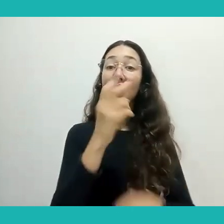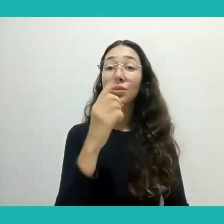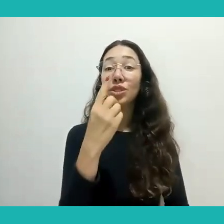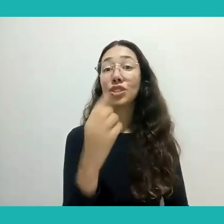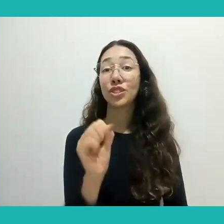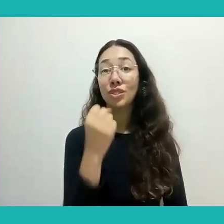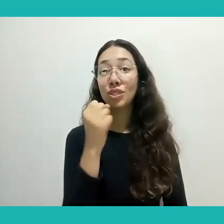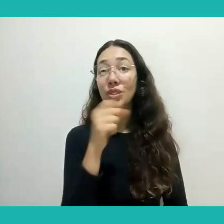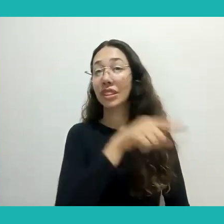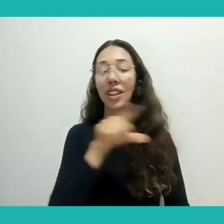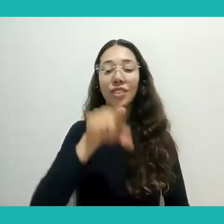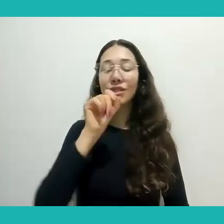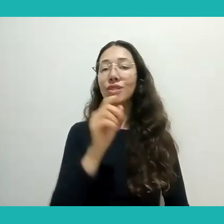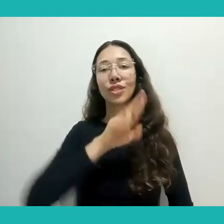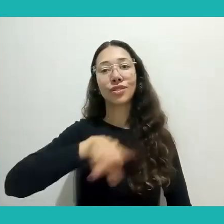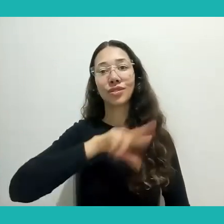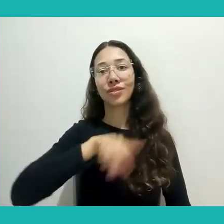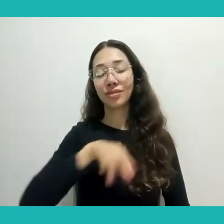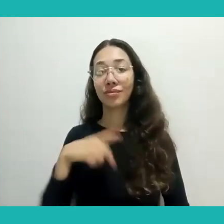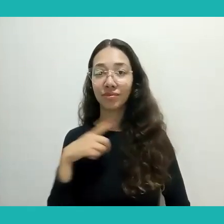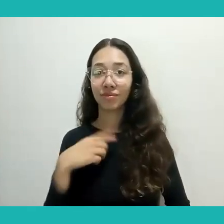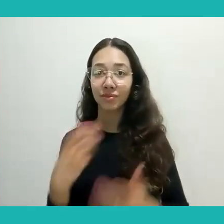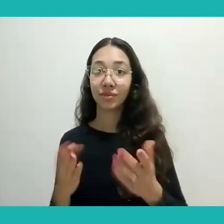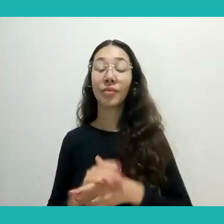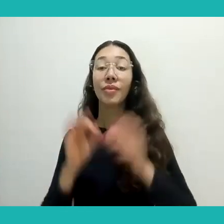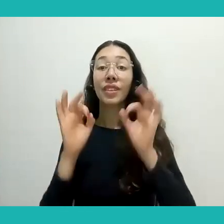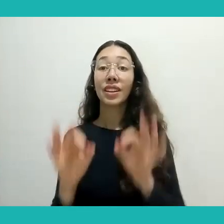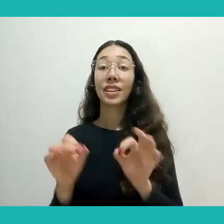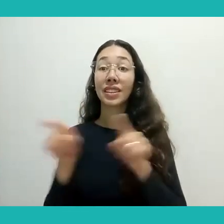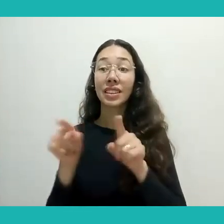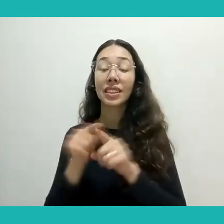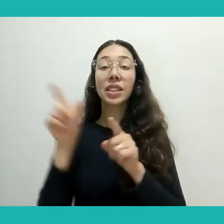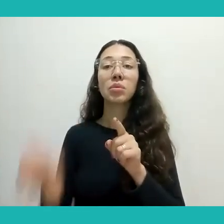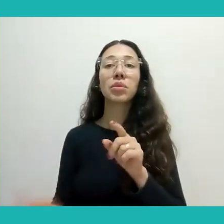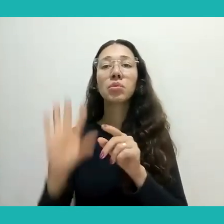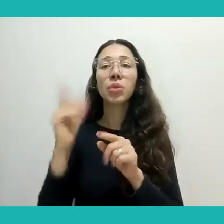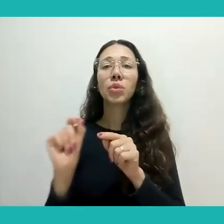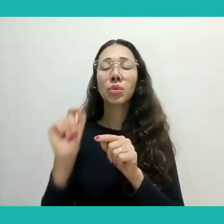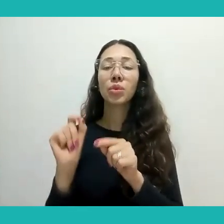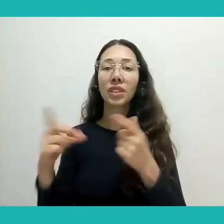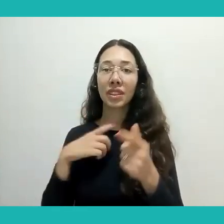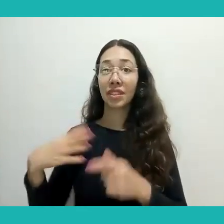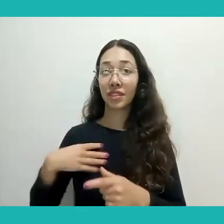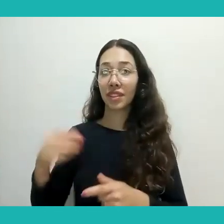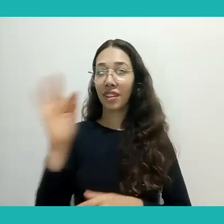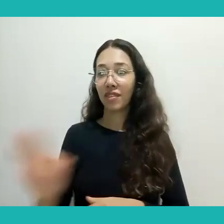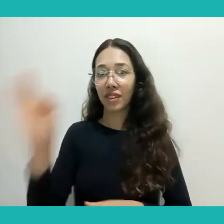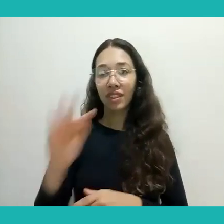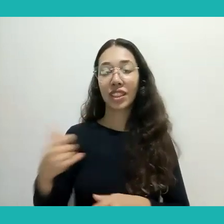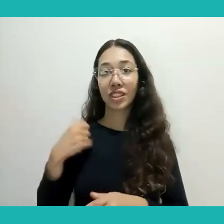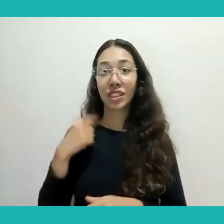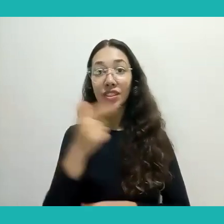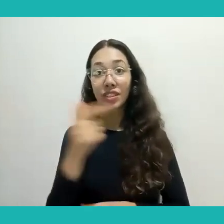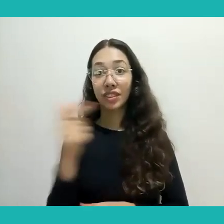de não optante. Agora, notem que nesse mesmo caso, né, nesse mesmo caso de filha universitária de 22 anos de